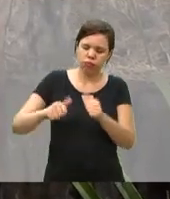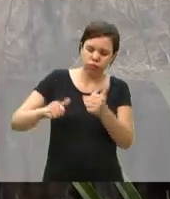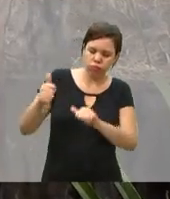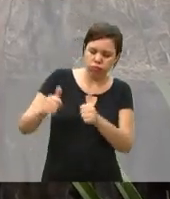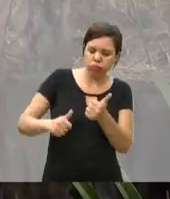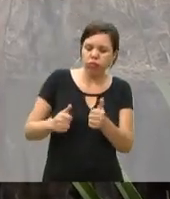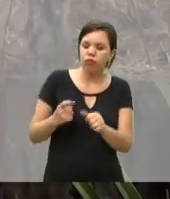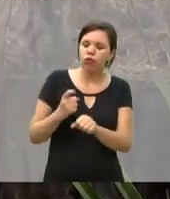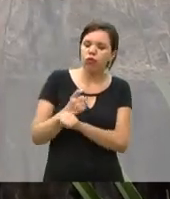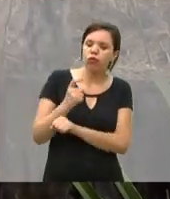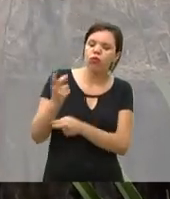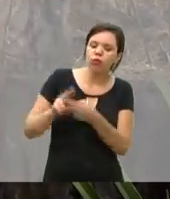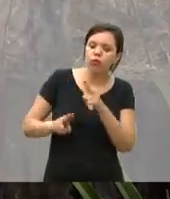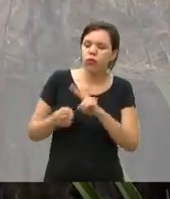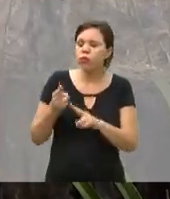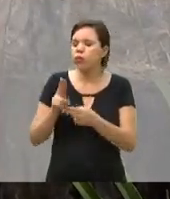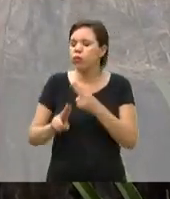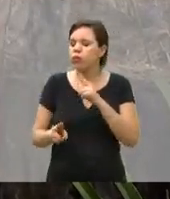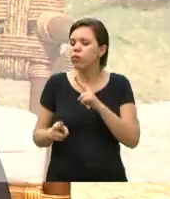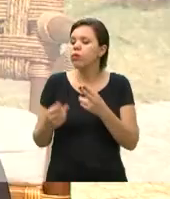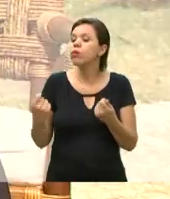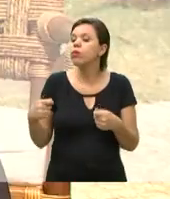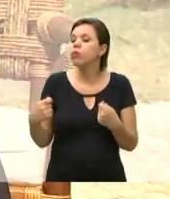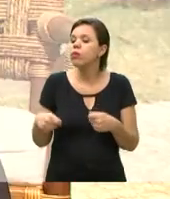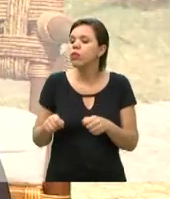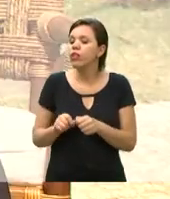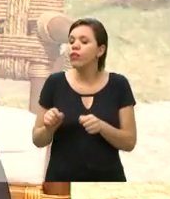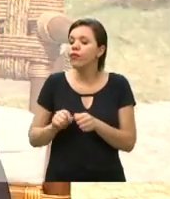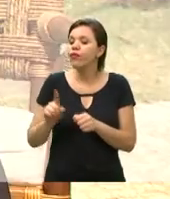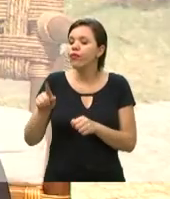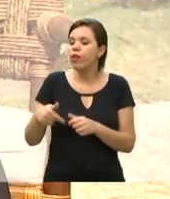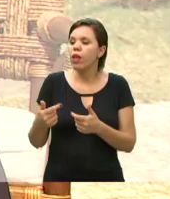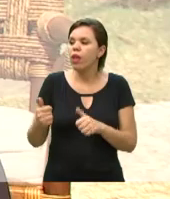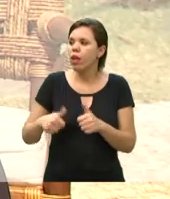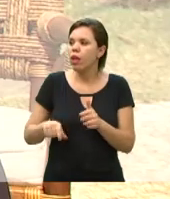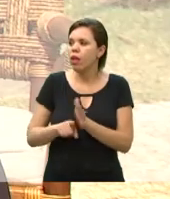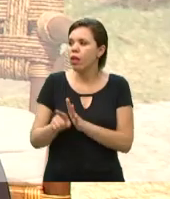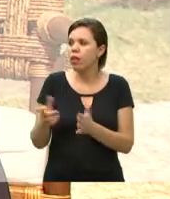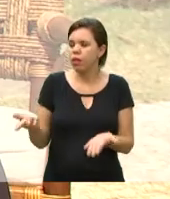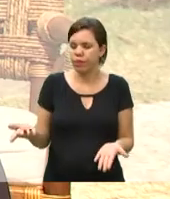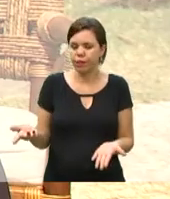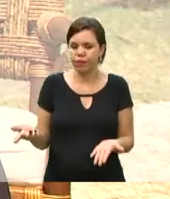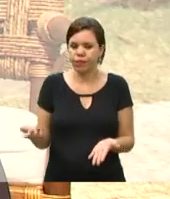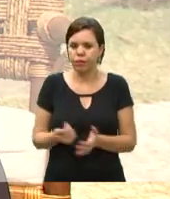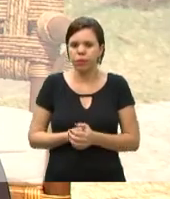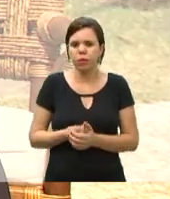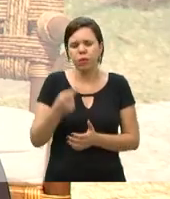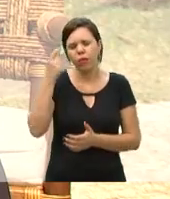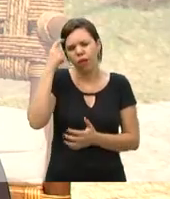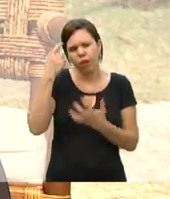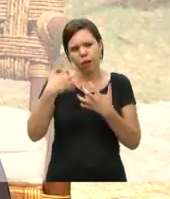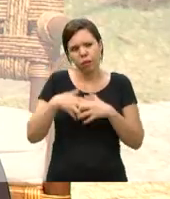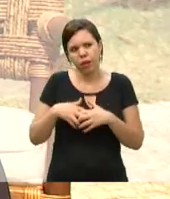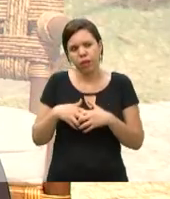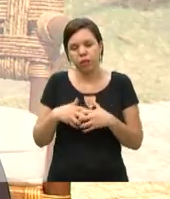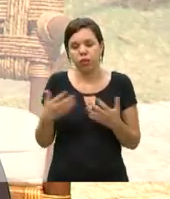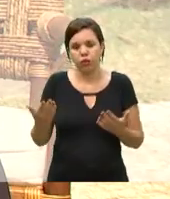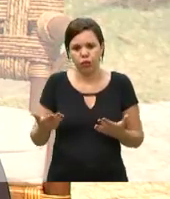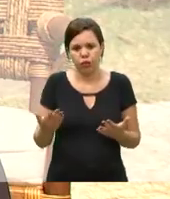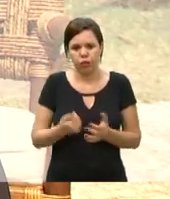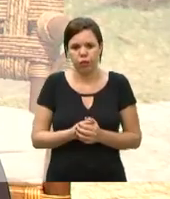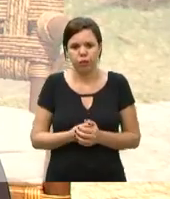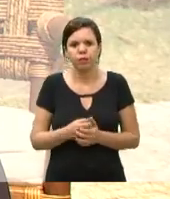identificar qual a habilidade, qual é a demanda, é feita essa avaliação? Eu penso que por mais que hoje a